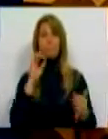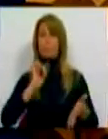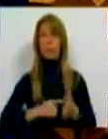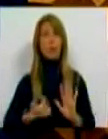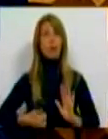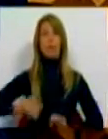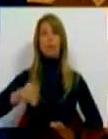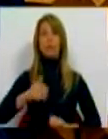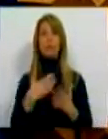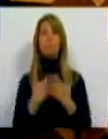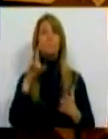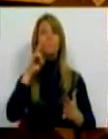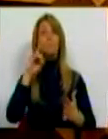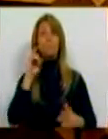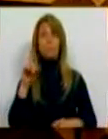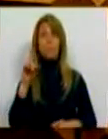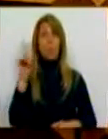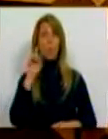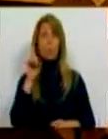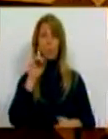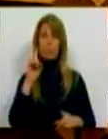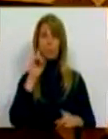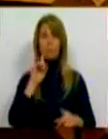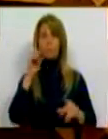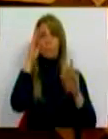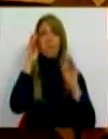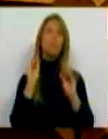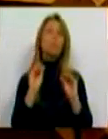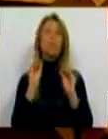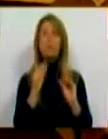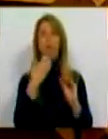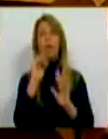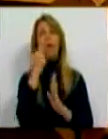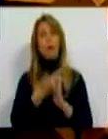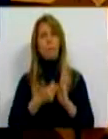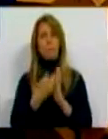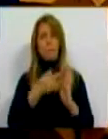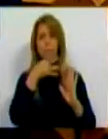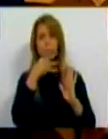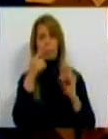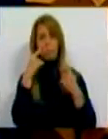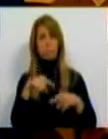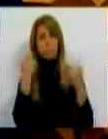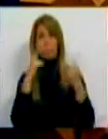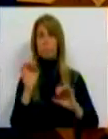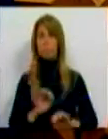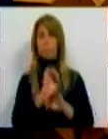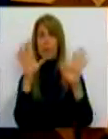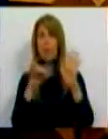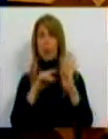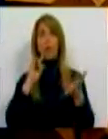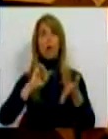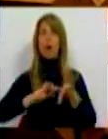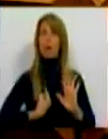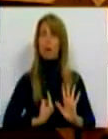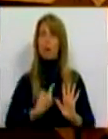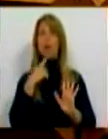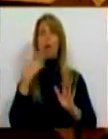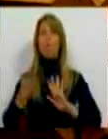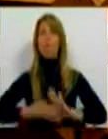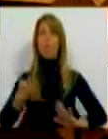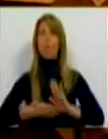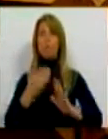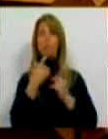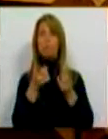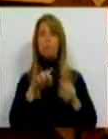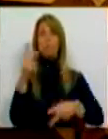essencial à garantia da qualidade da educação. A petição expõe de forma clara a necessidade e a urgência de reavaliar